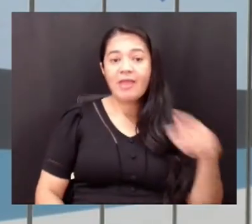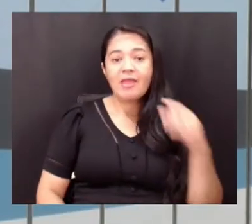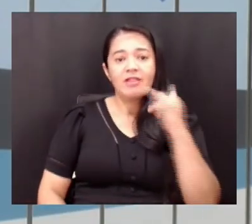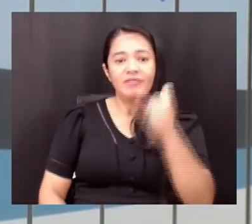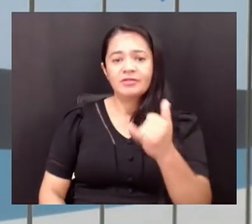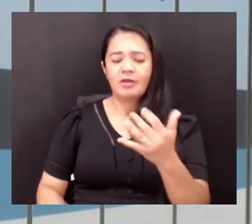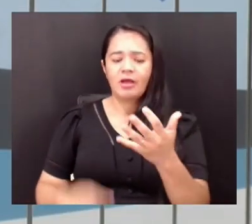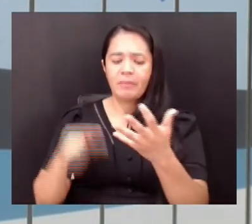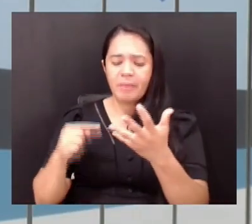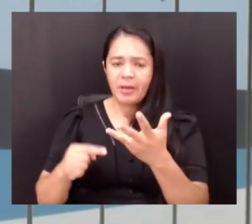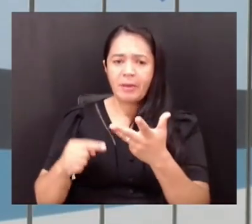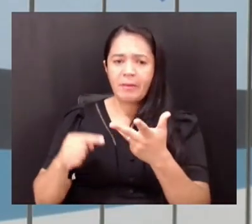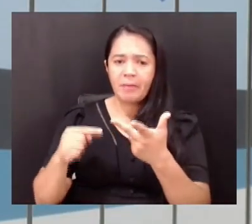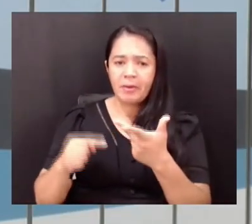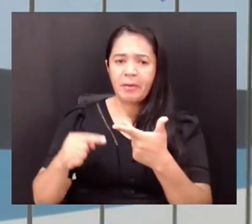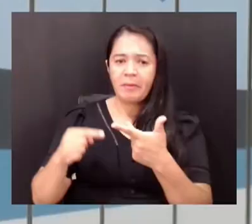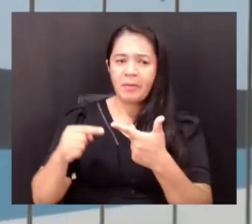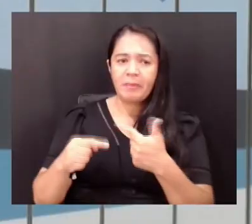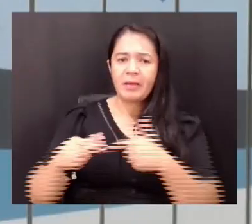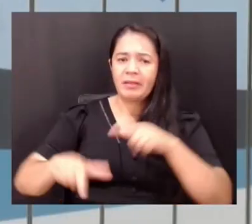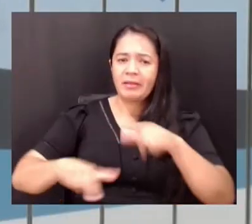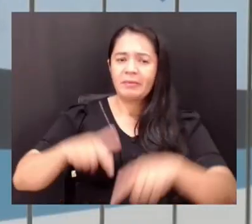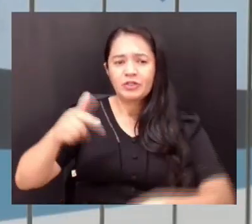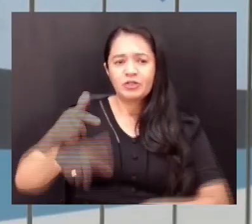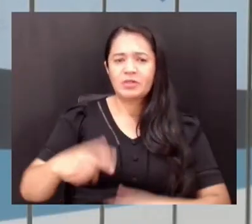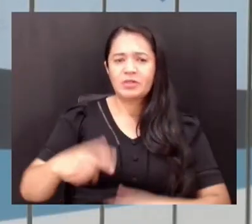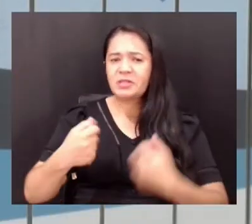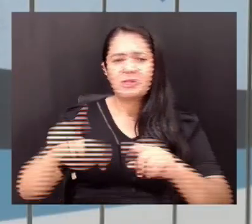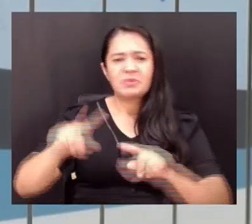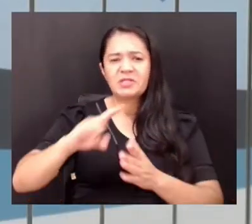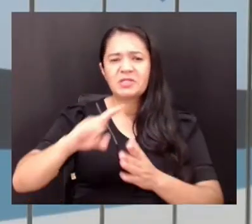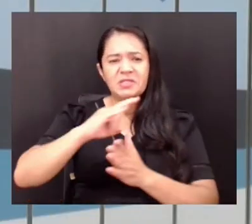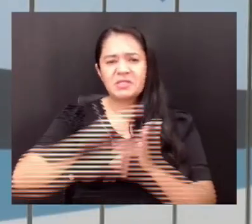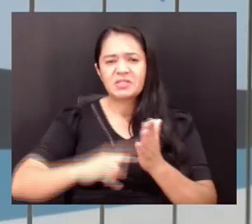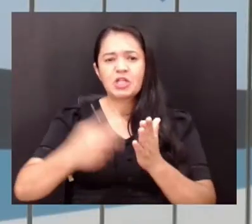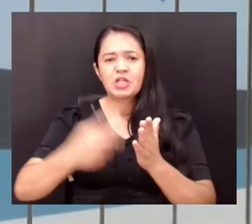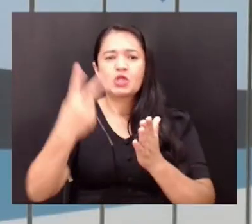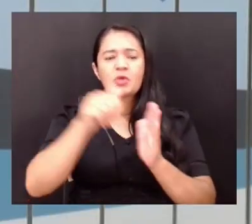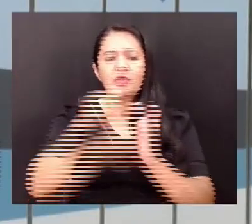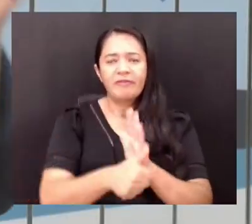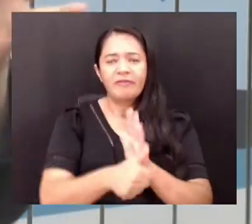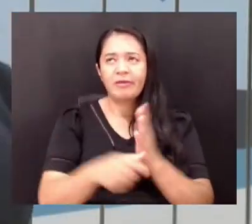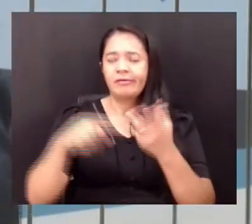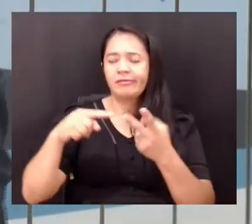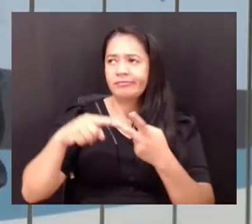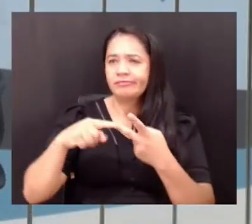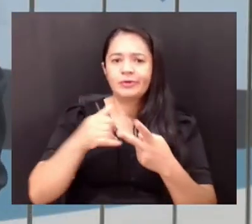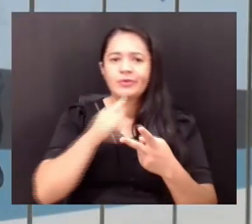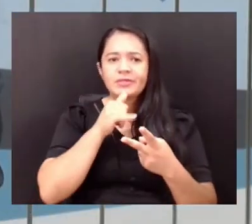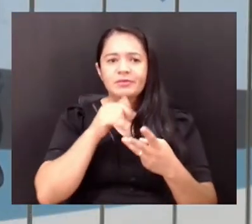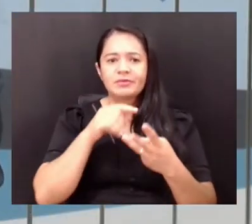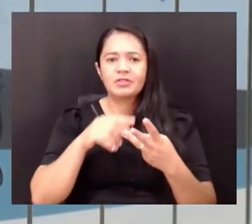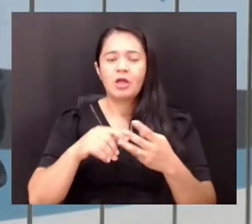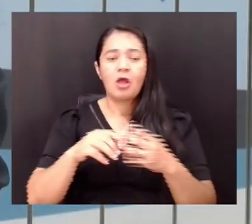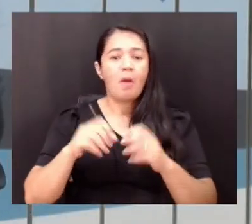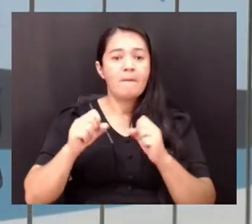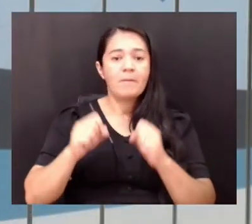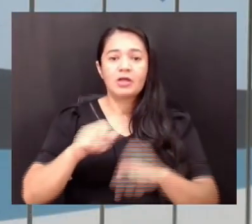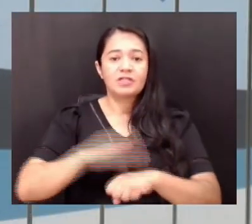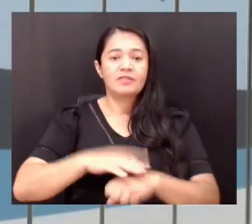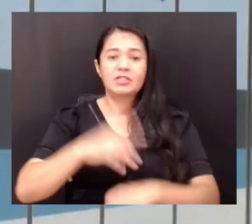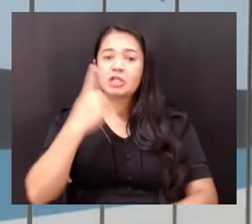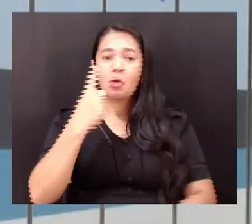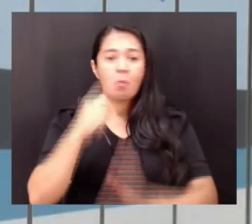retrabalho, não tem necessidade de eu entregar esse relatório 2 vezes, eu posso fazer isso só uma vez no mês. E